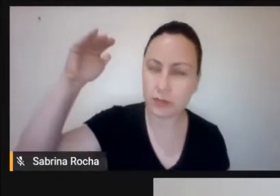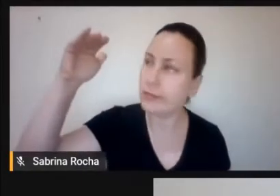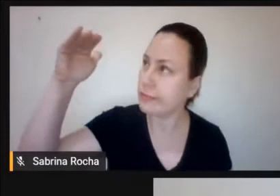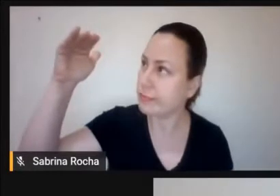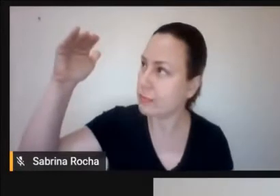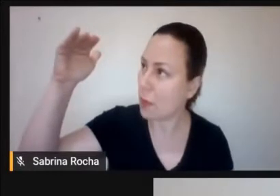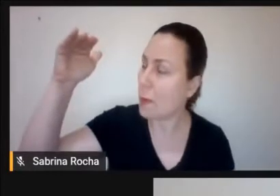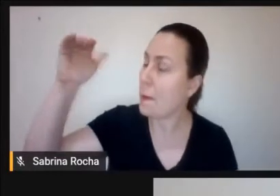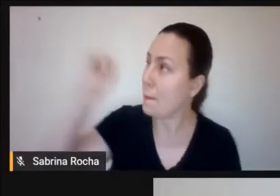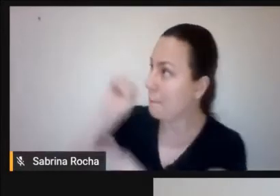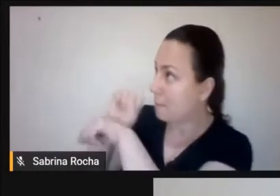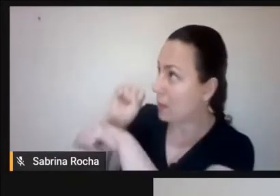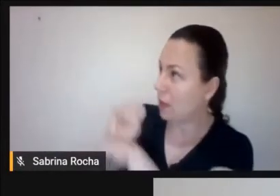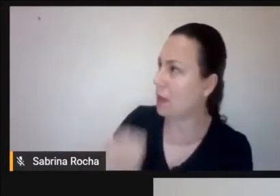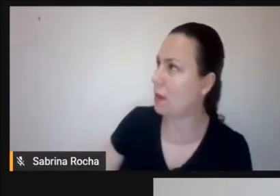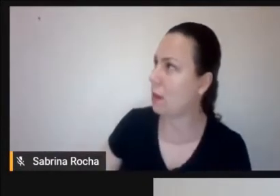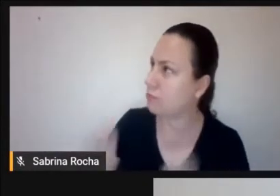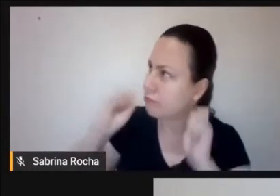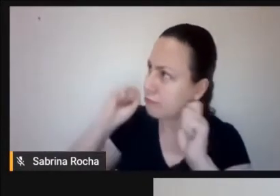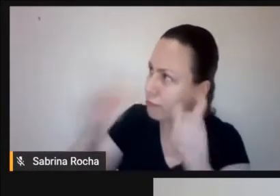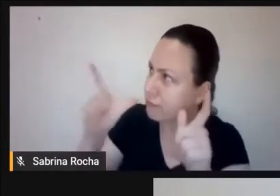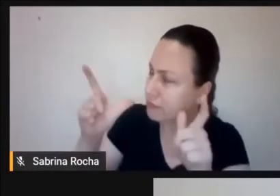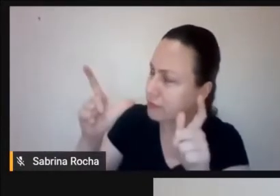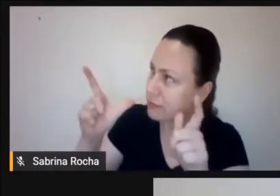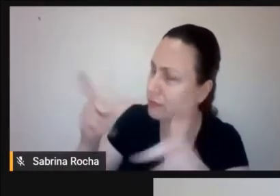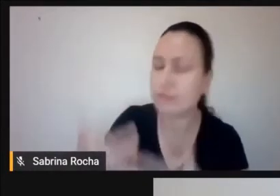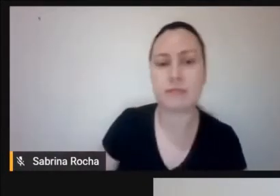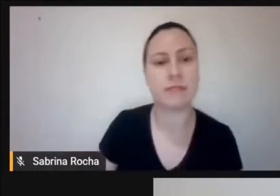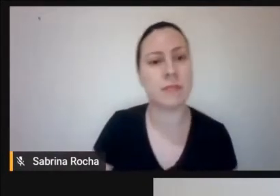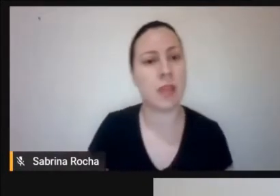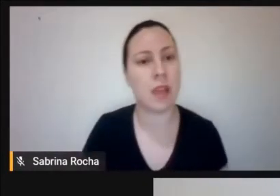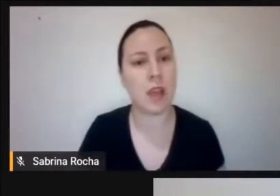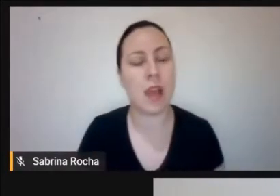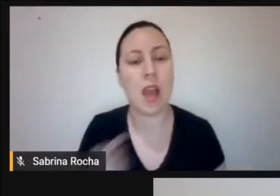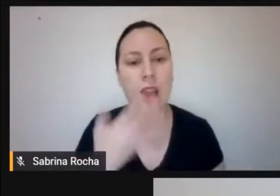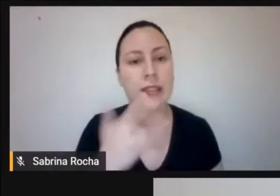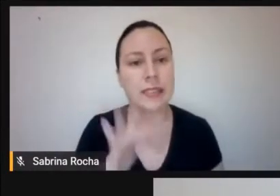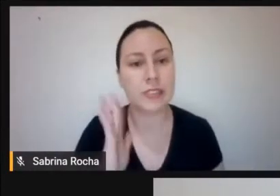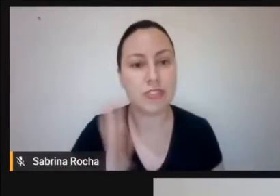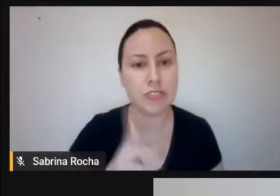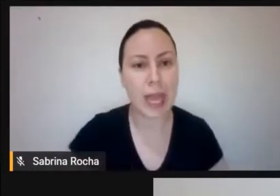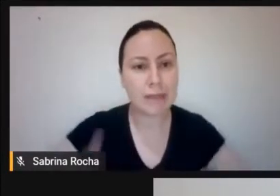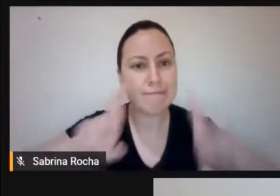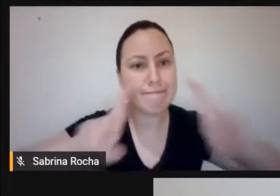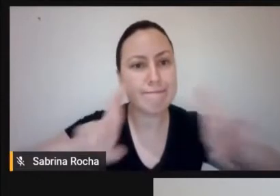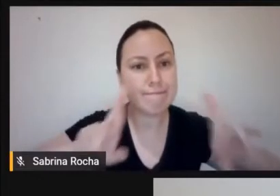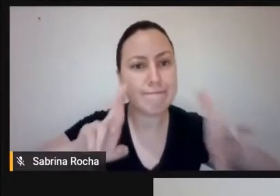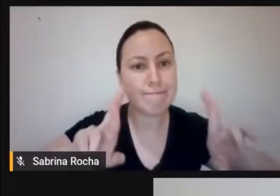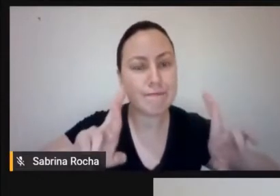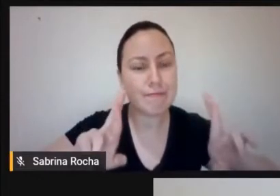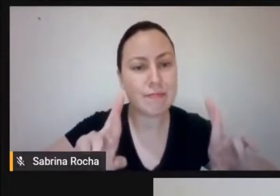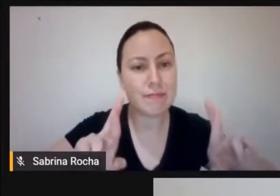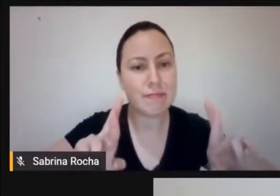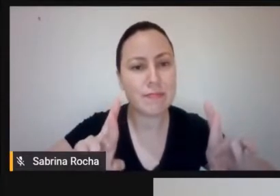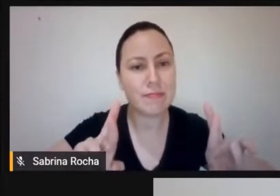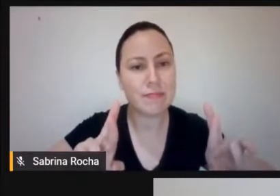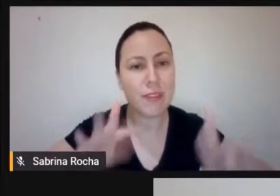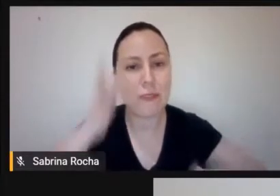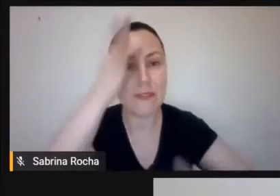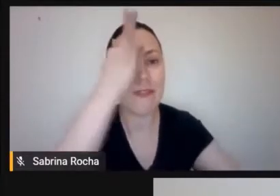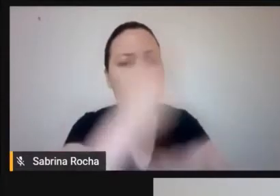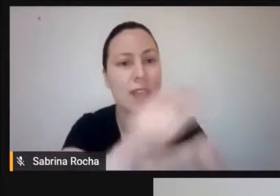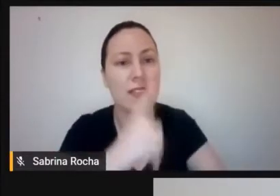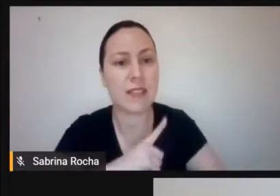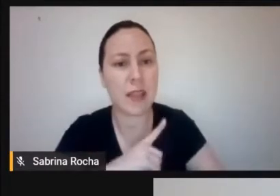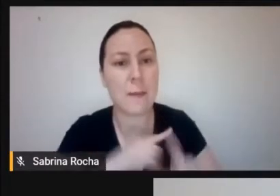e abrir o ouvido. As crianças já têm o ativismo delas, só que elas são o tempo inteiro,